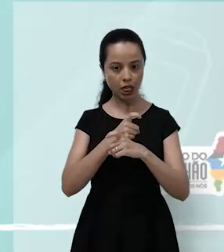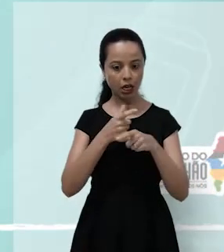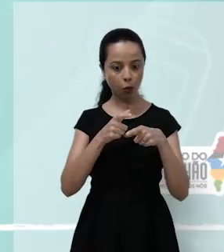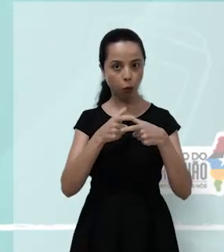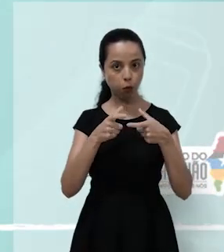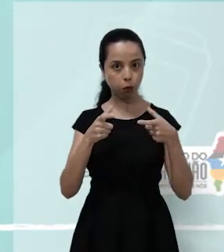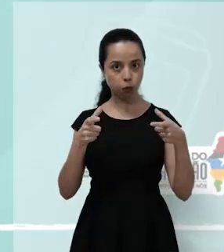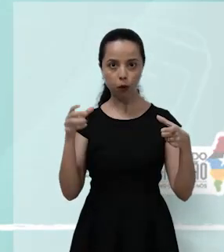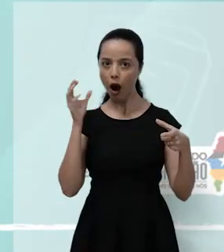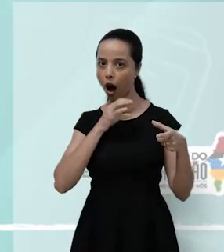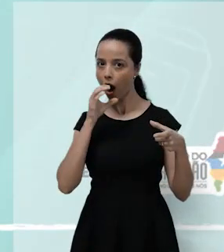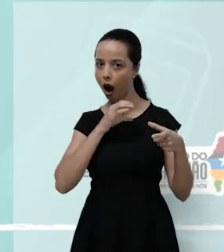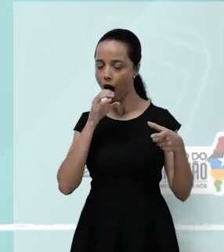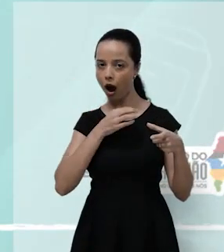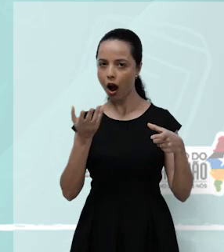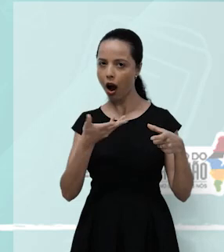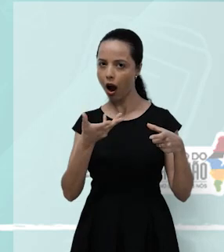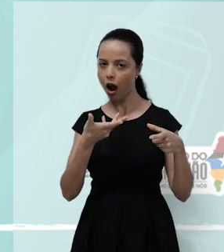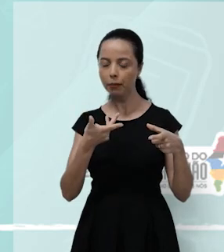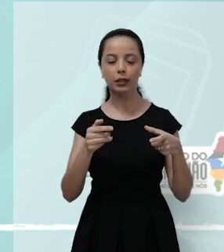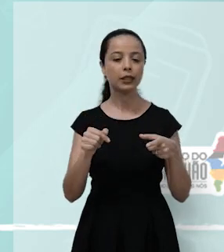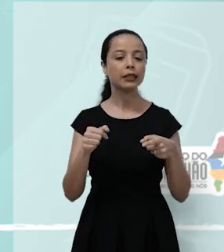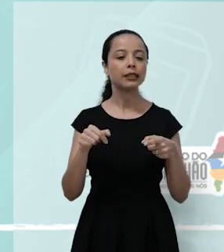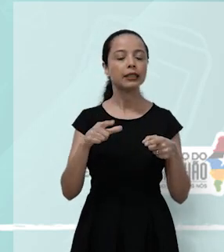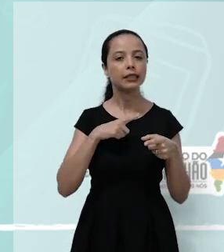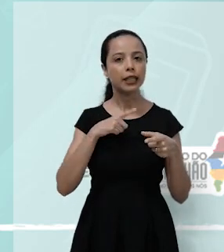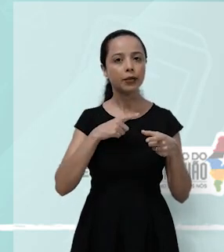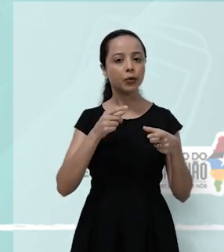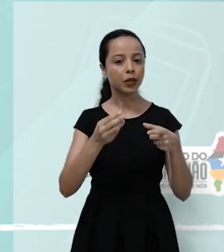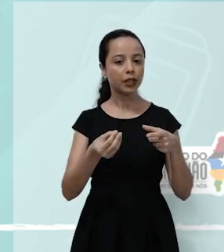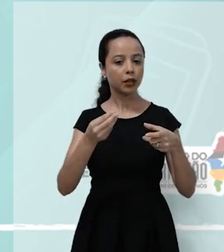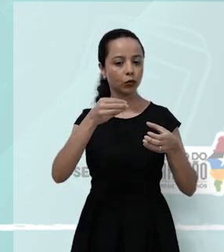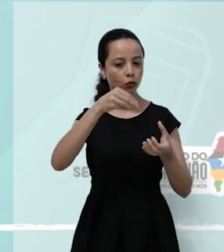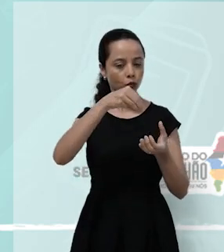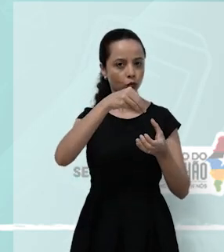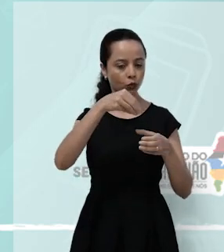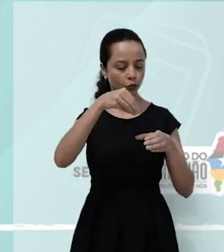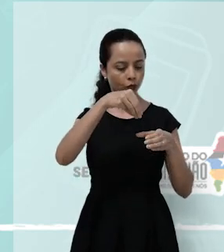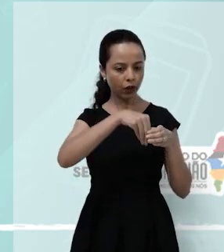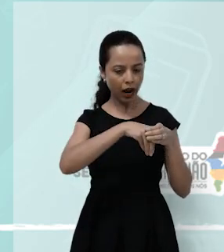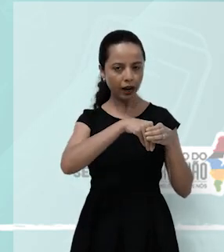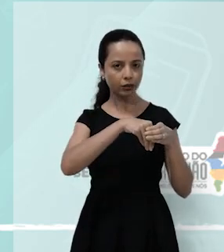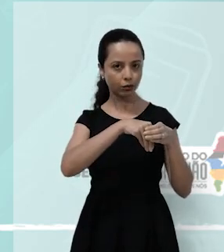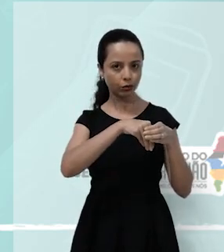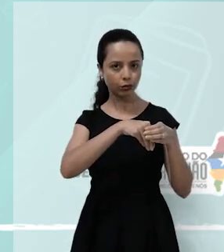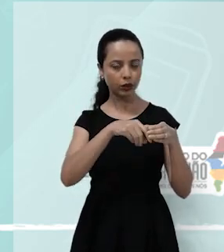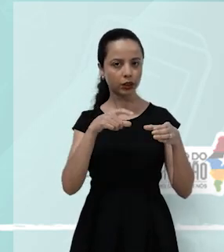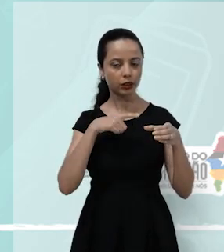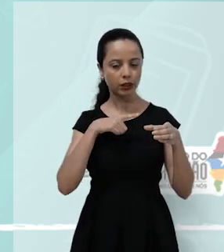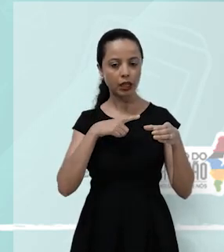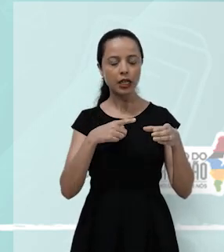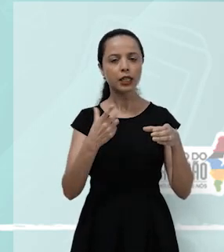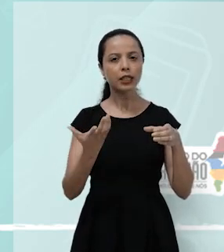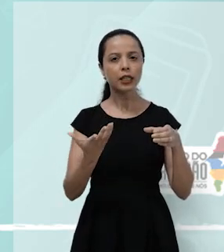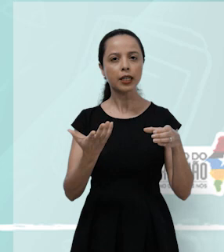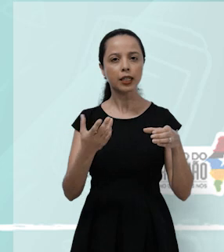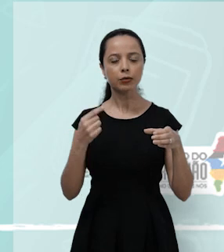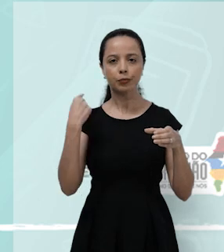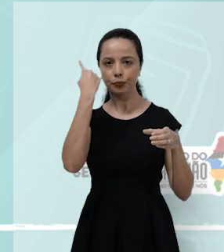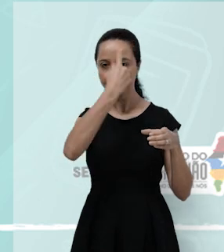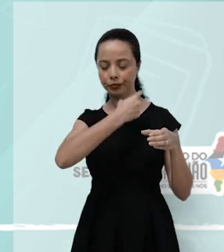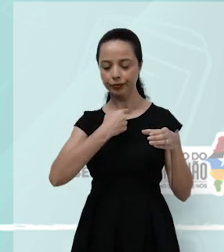foram inoculadas em um frasco contendo um meio de cultura adequado. Ao longo de um período de 20 horas,